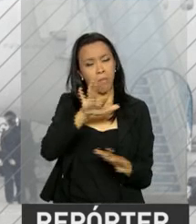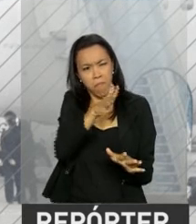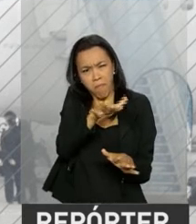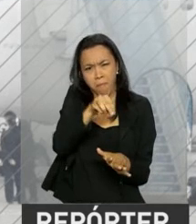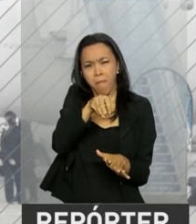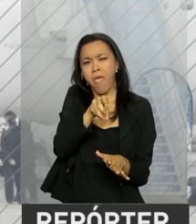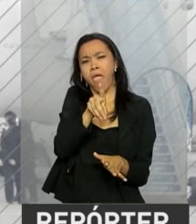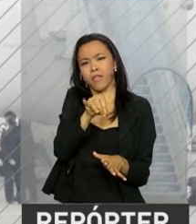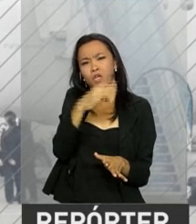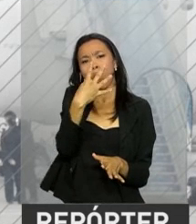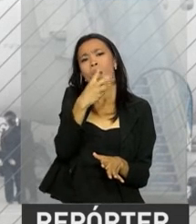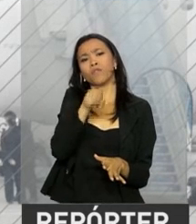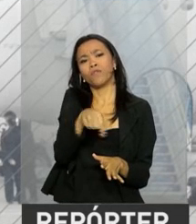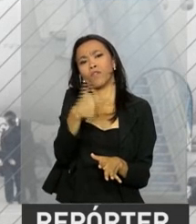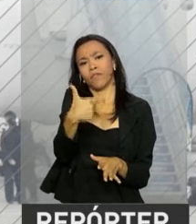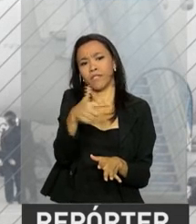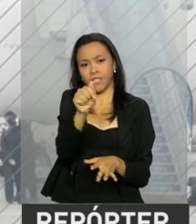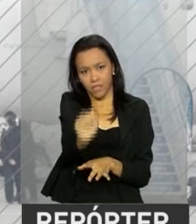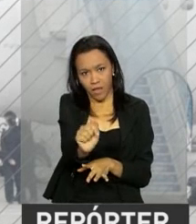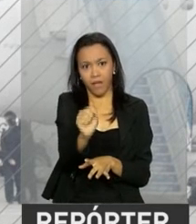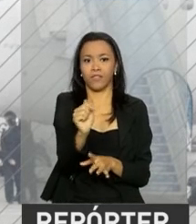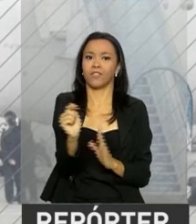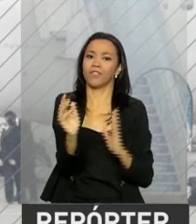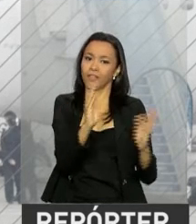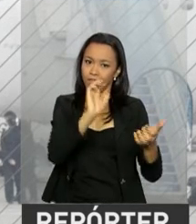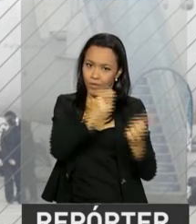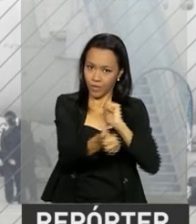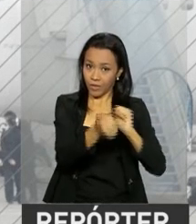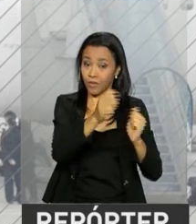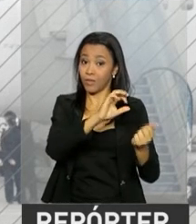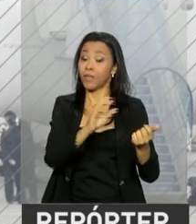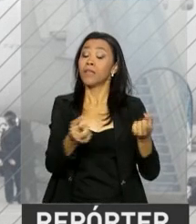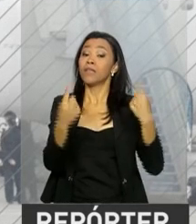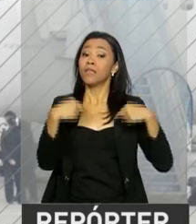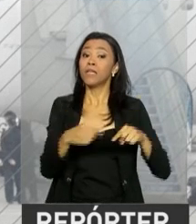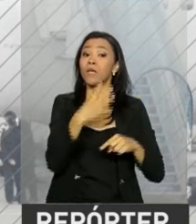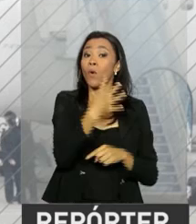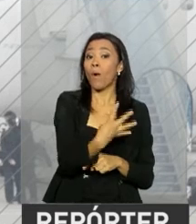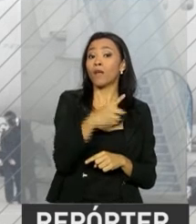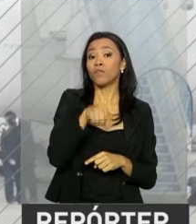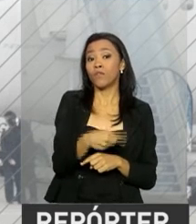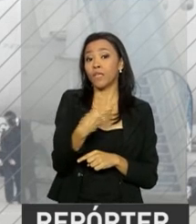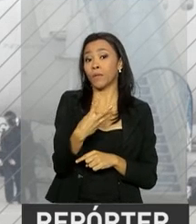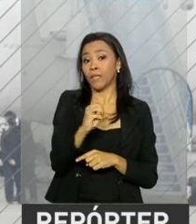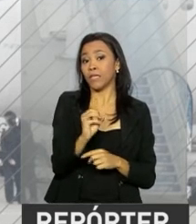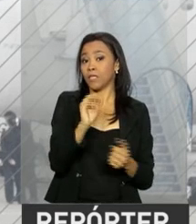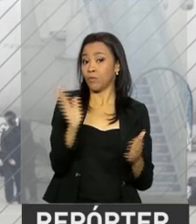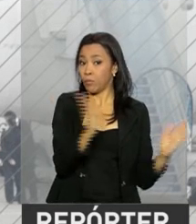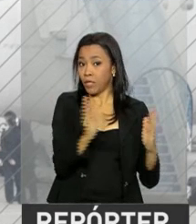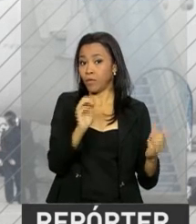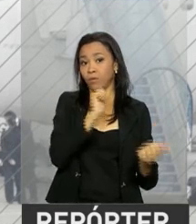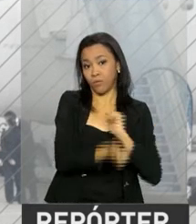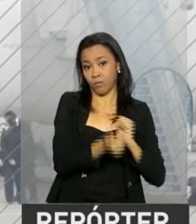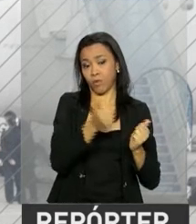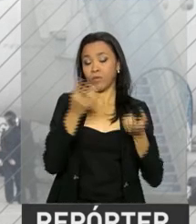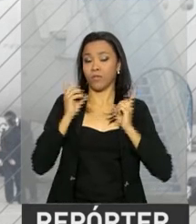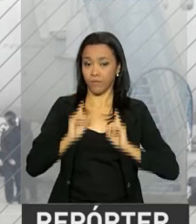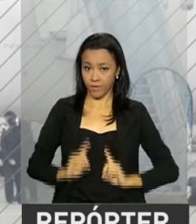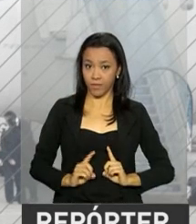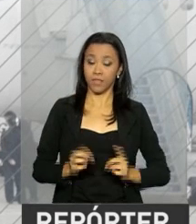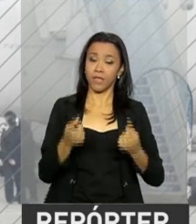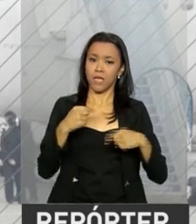de 4,27 nas olimpíadas e 4,30 durante a paralisia da amhp